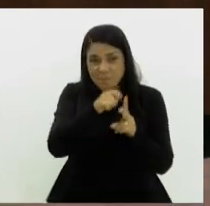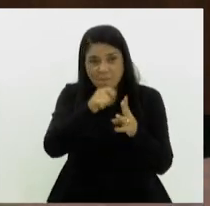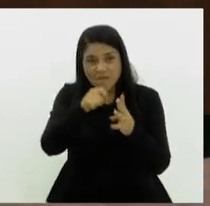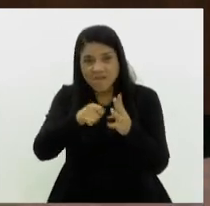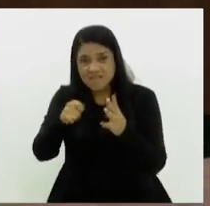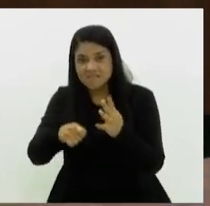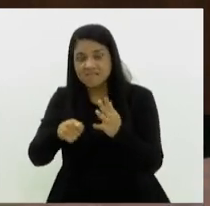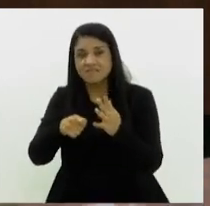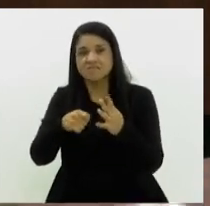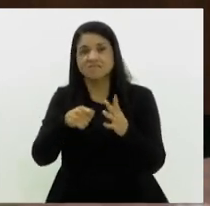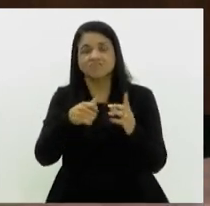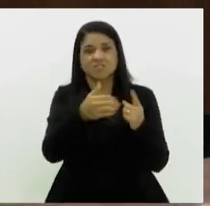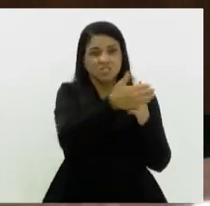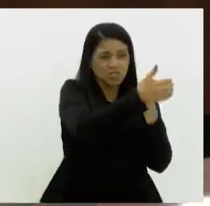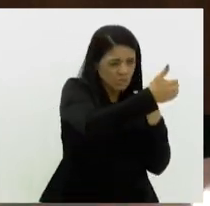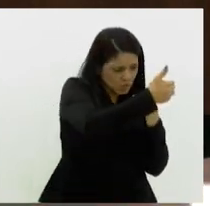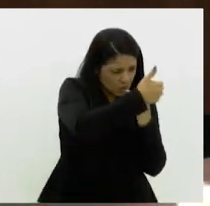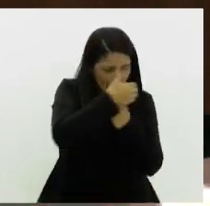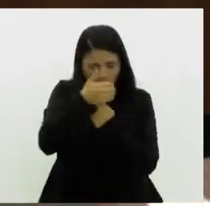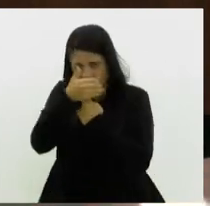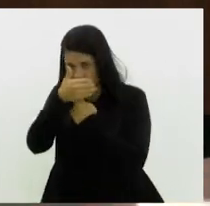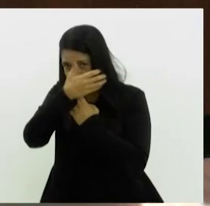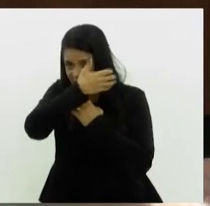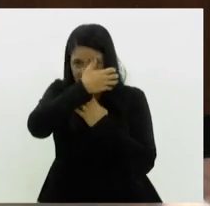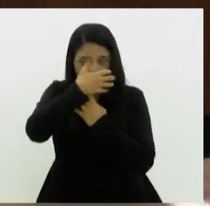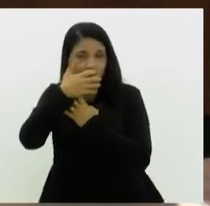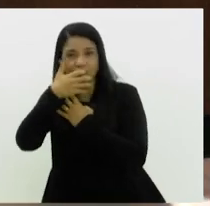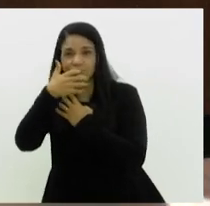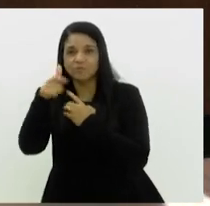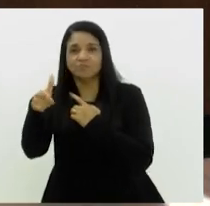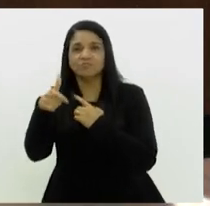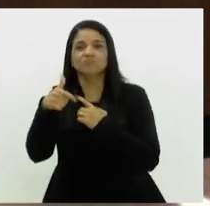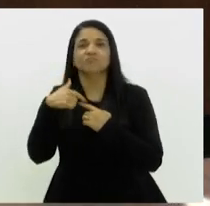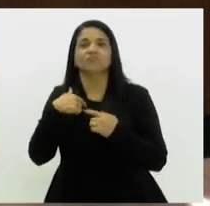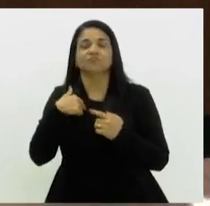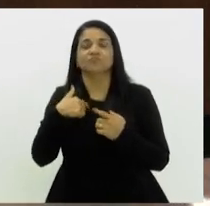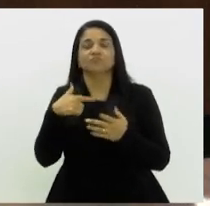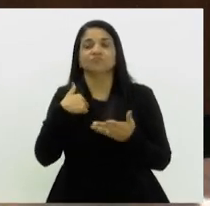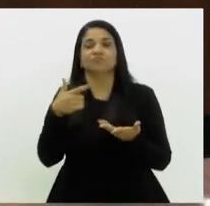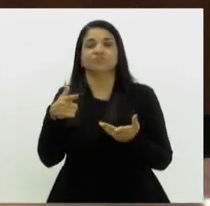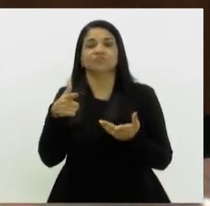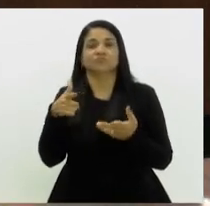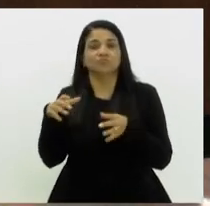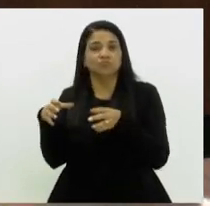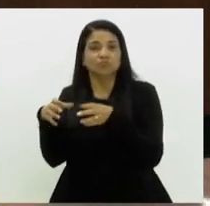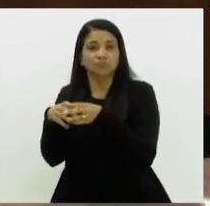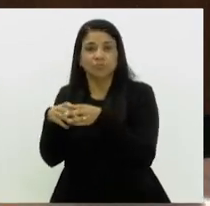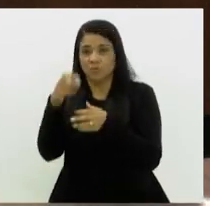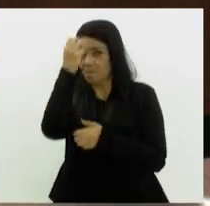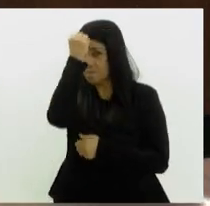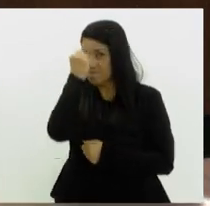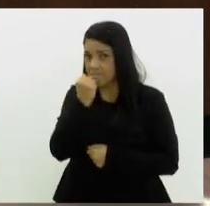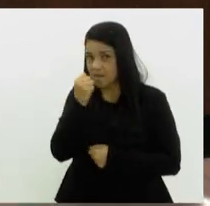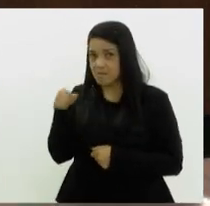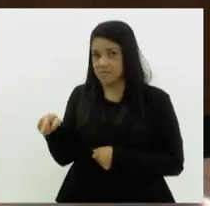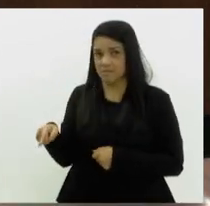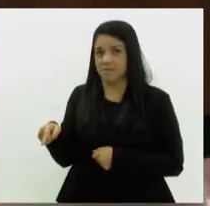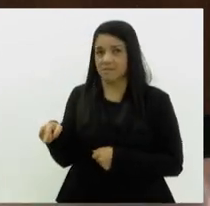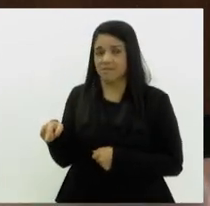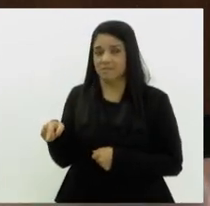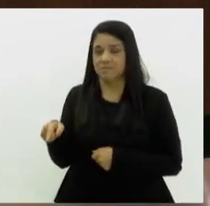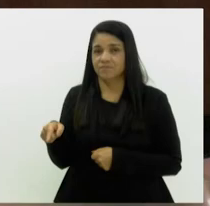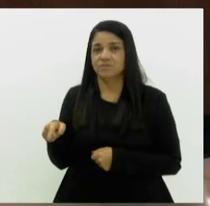houve o sequestro de alguns agentes do governo de Israel por parte do grupo autoritário do Hamas, que, como disse aqui o